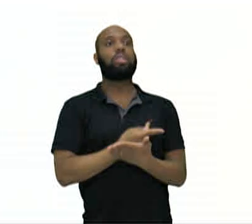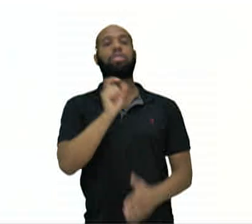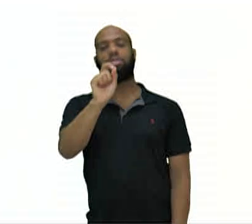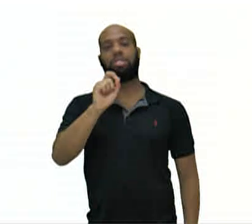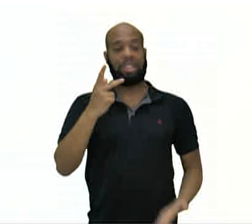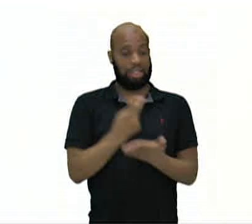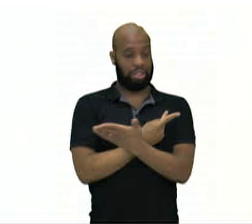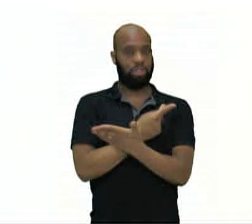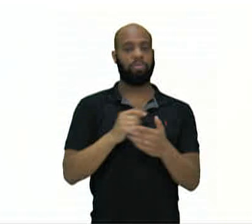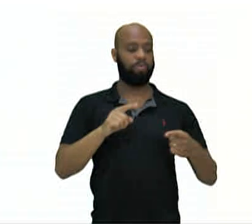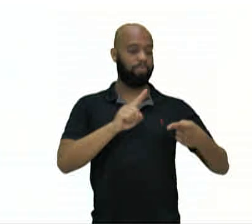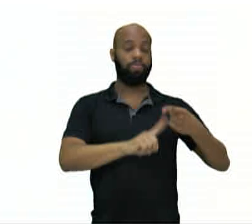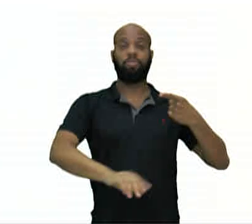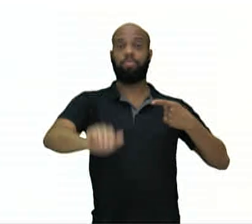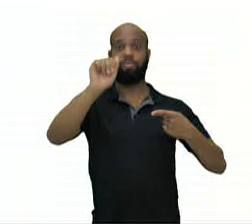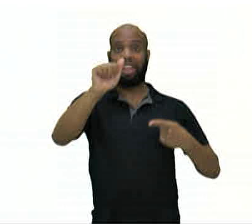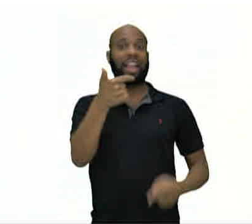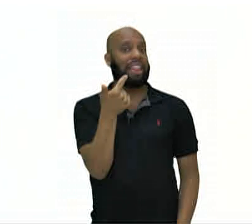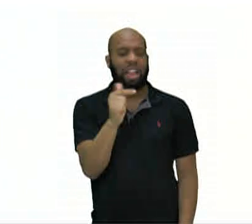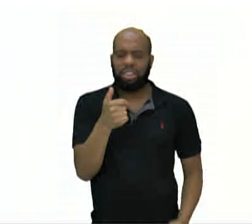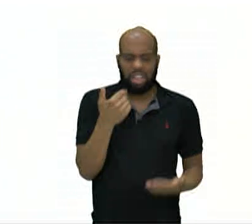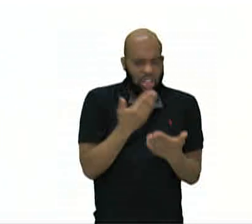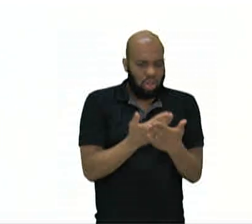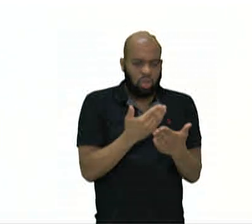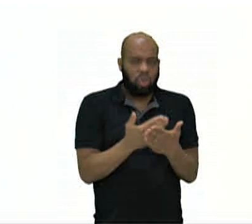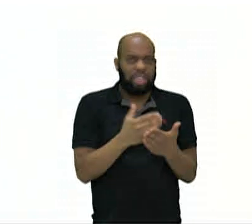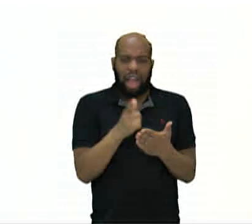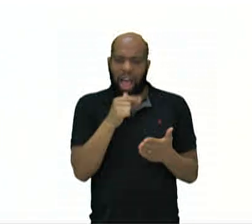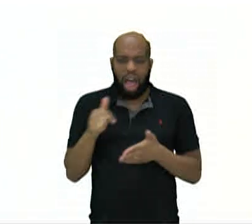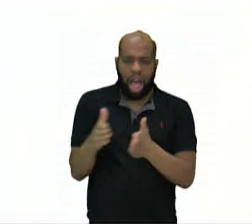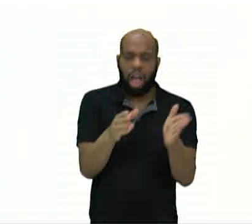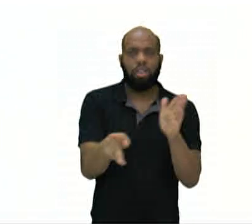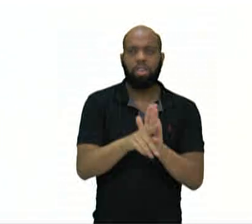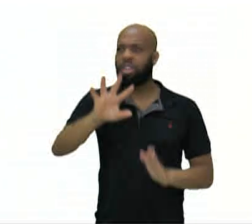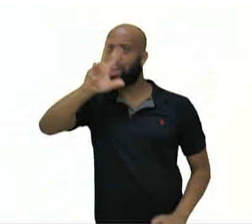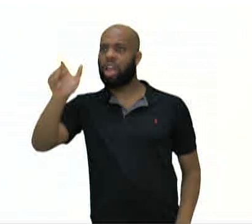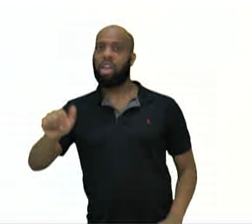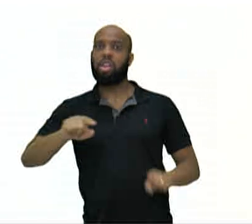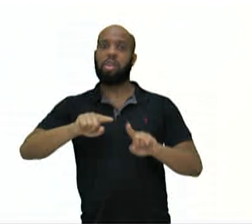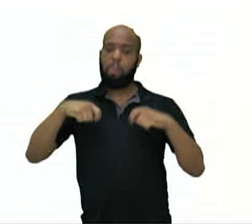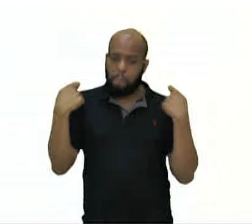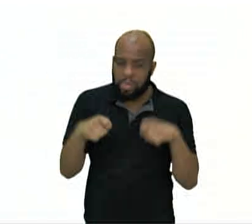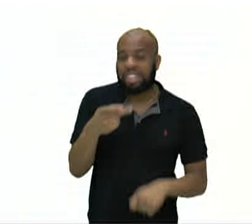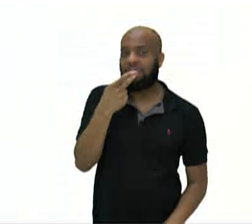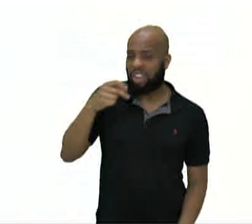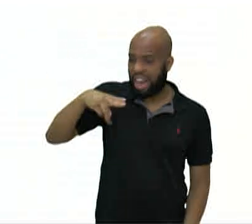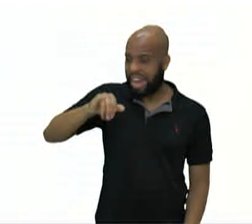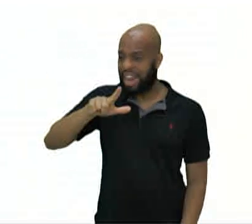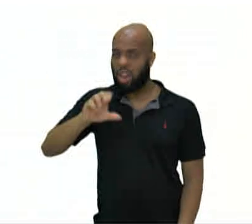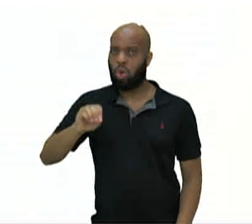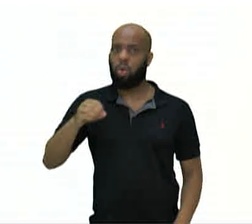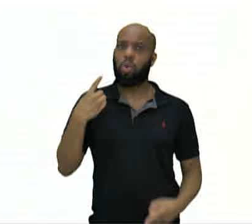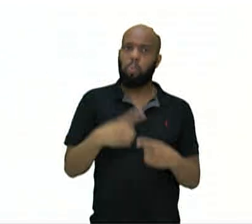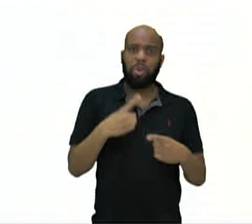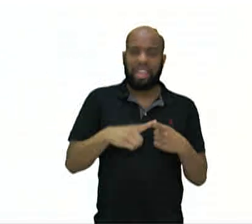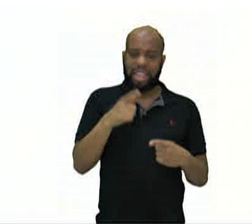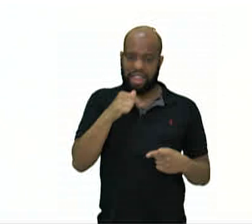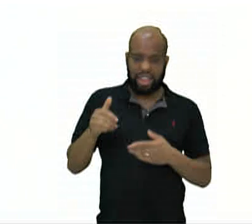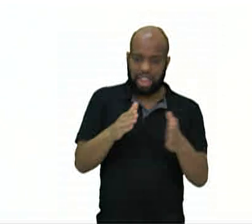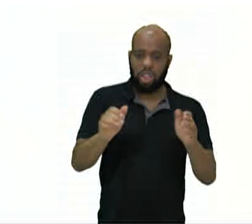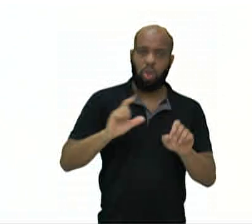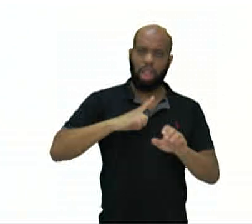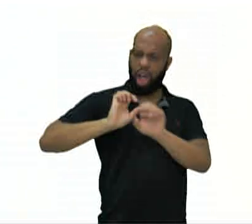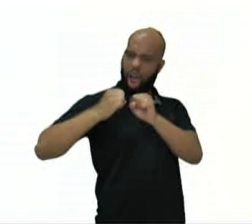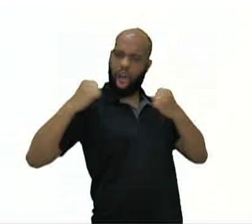que, letra A, não tem como estudar a hidrografia da África sem mencionar o Rio Nilo, não só pelo seu tamanho,